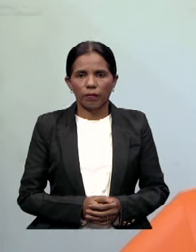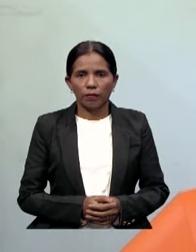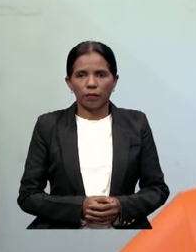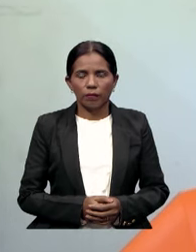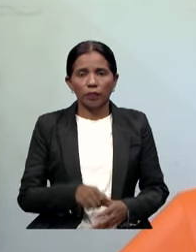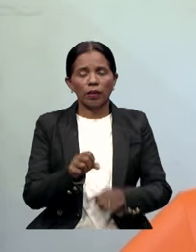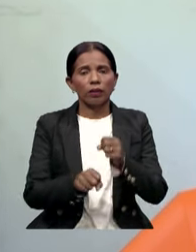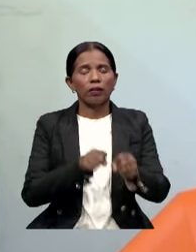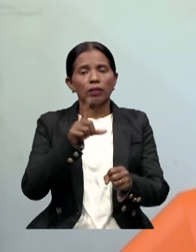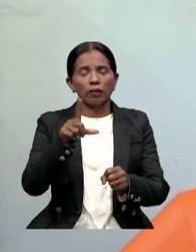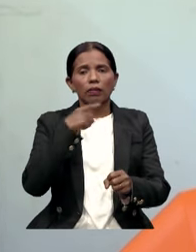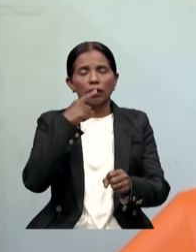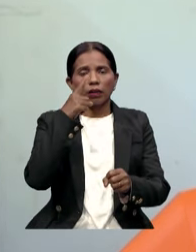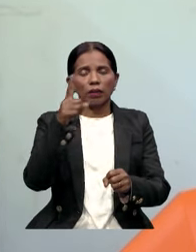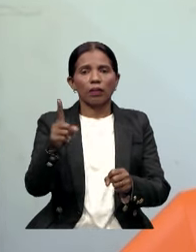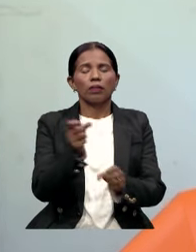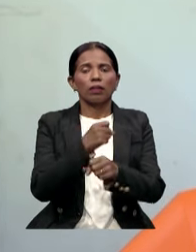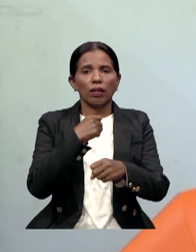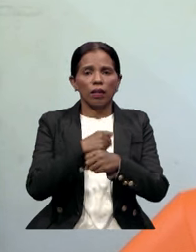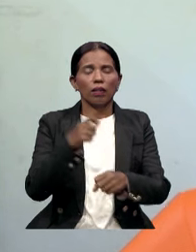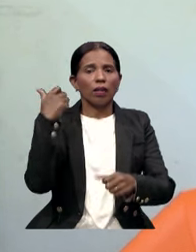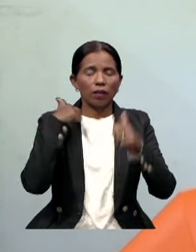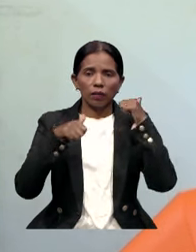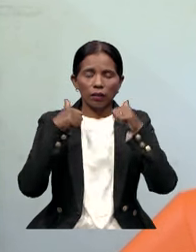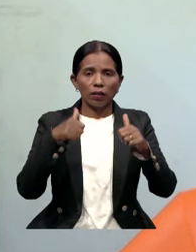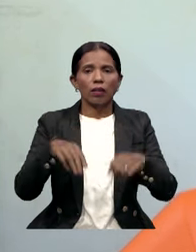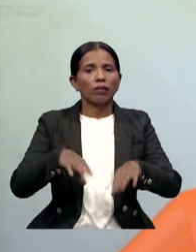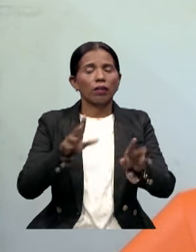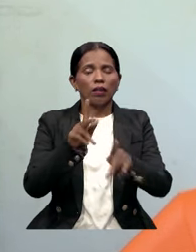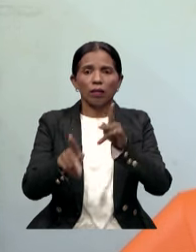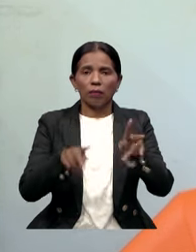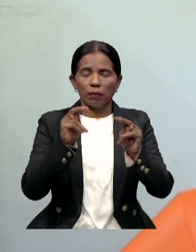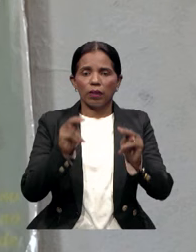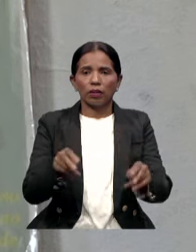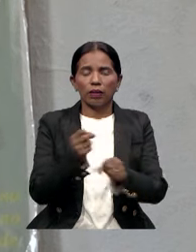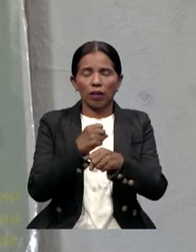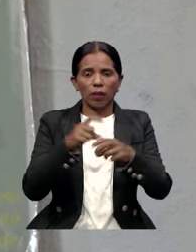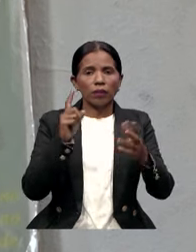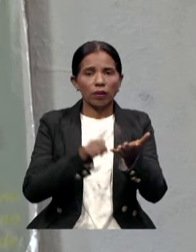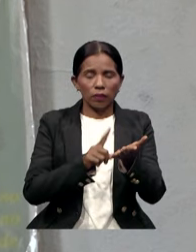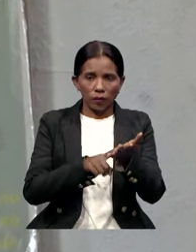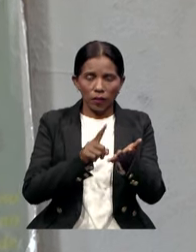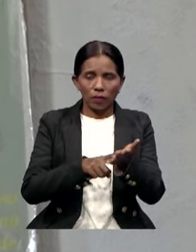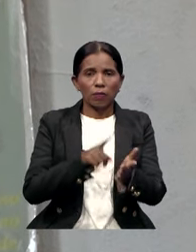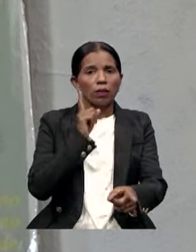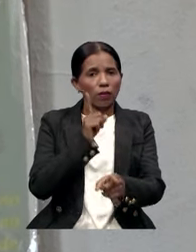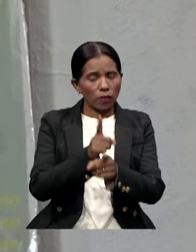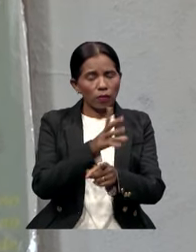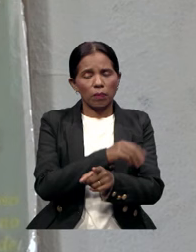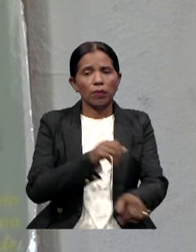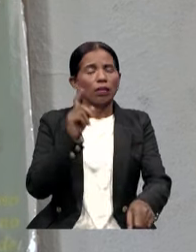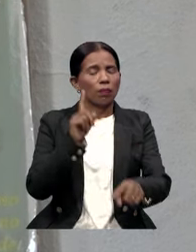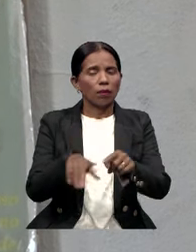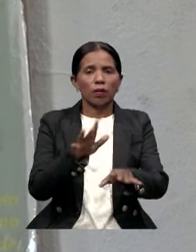Sociedade Civil considera atau legaliza atividade prostitusão persija halo diskusão nebeklian entre entidade sotu nune label implika ba sociedade